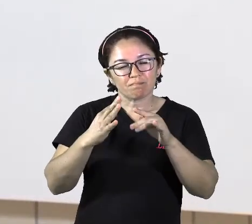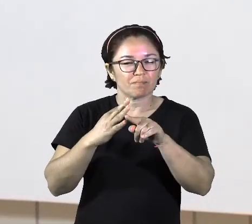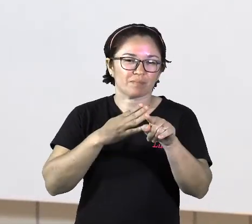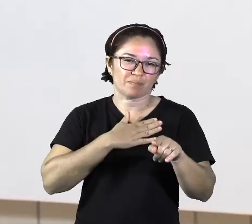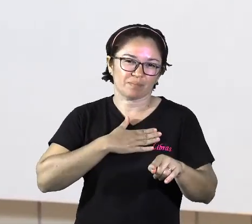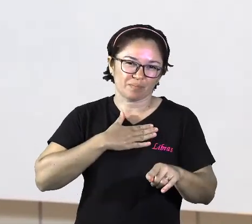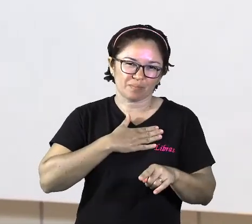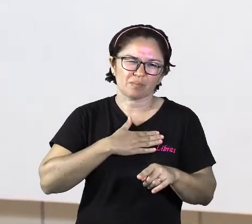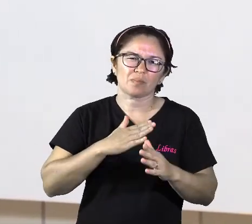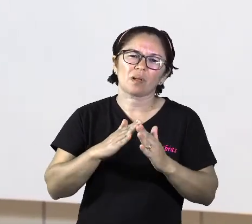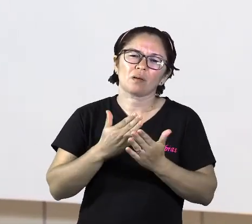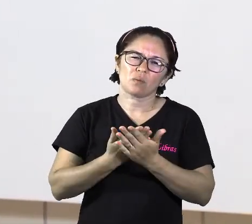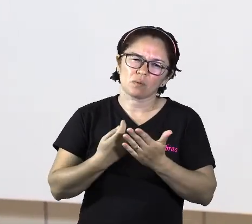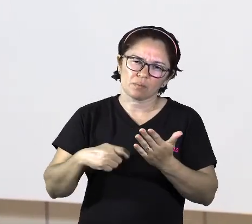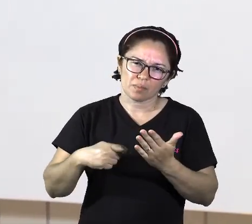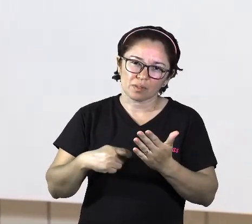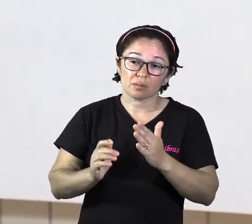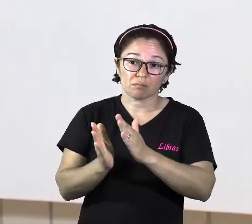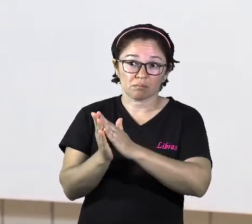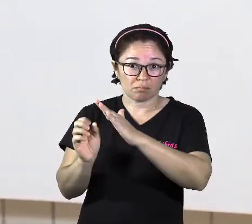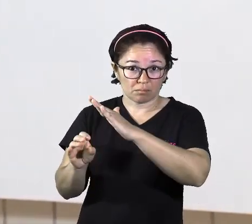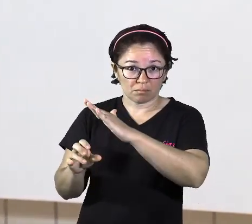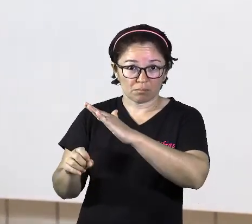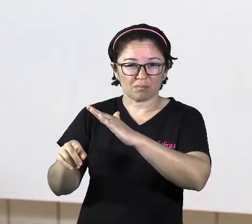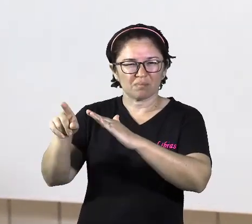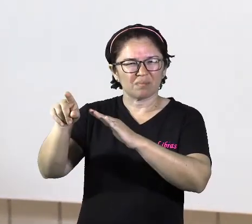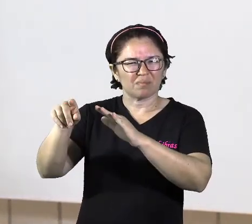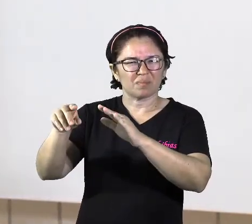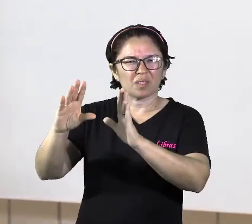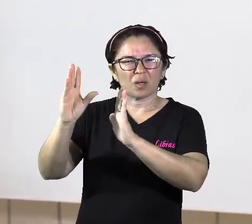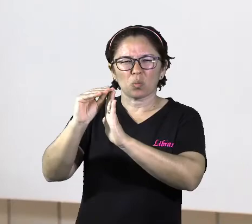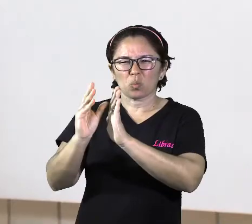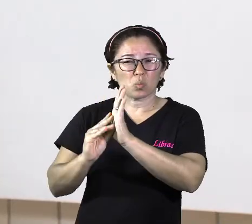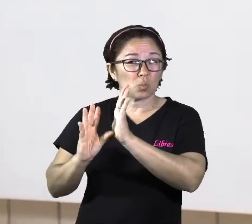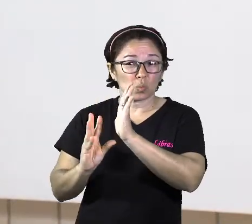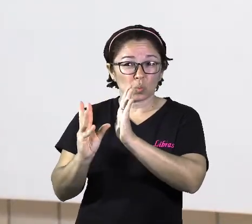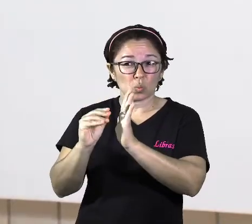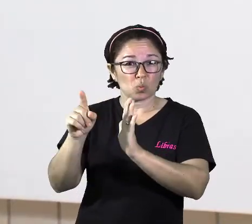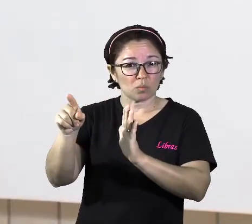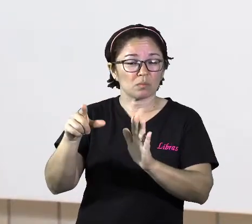nossa plataforma Palmas Homeschool e no nosso canal do YouTube.